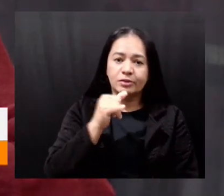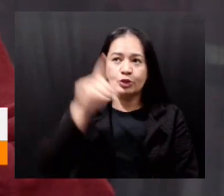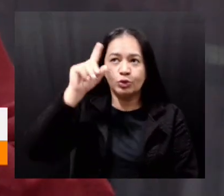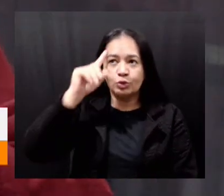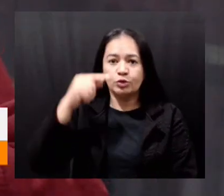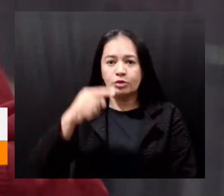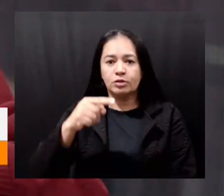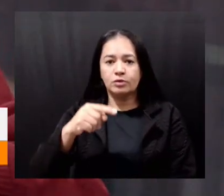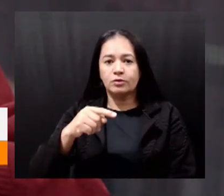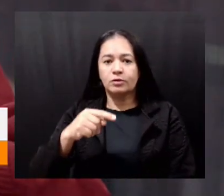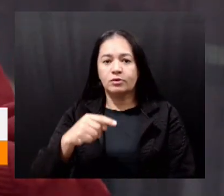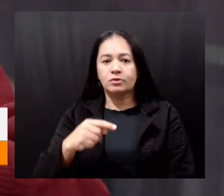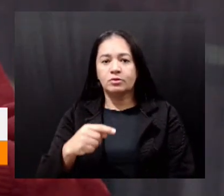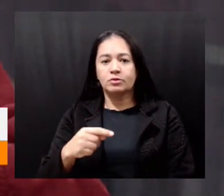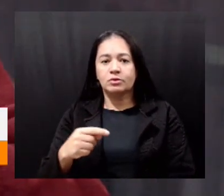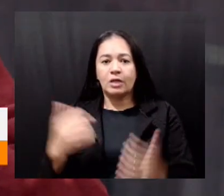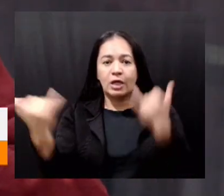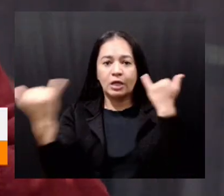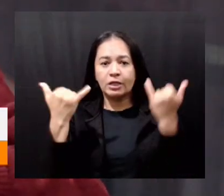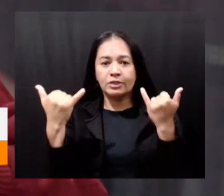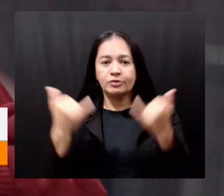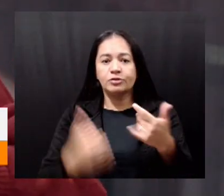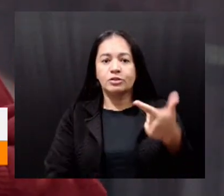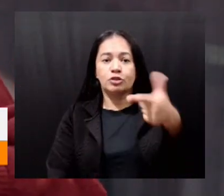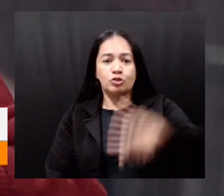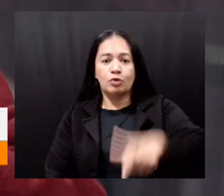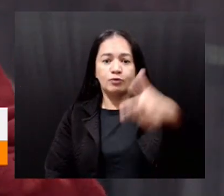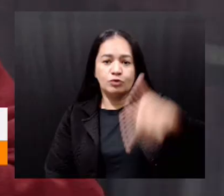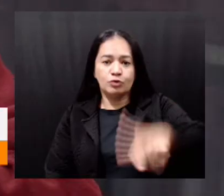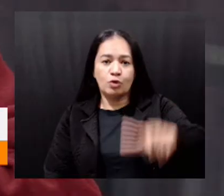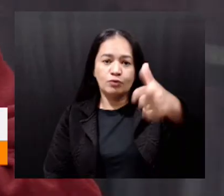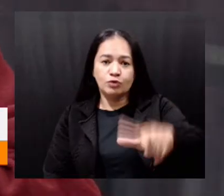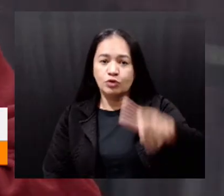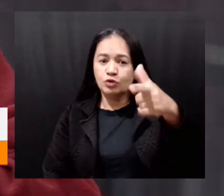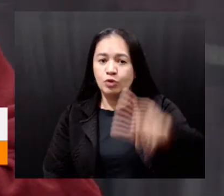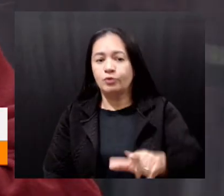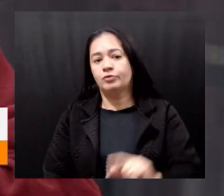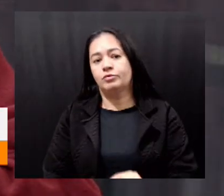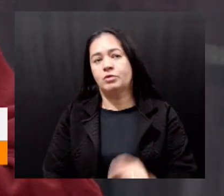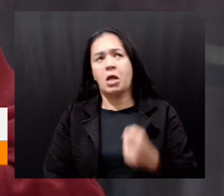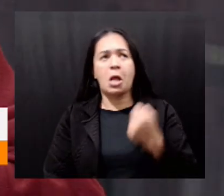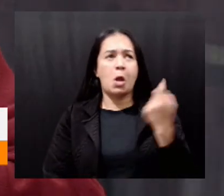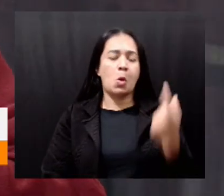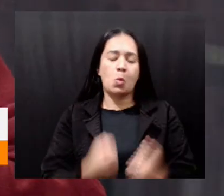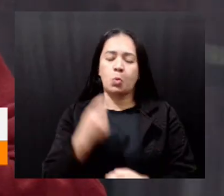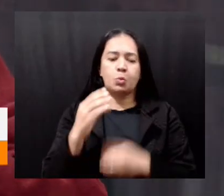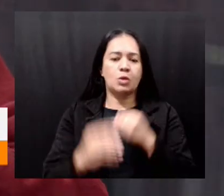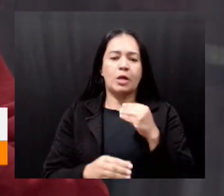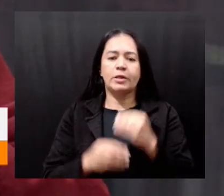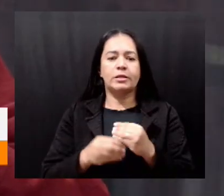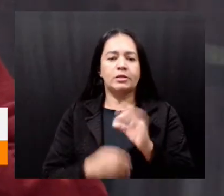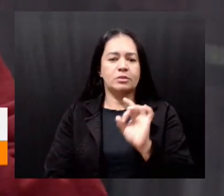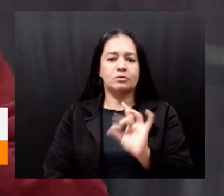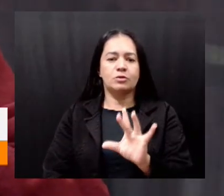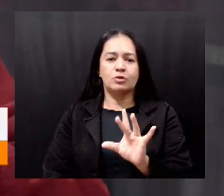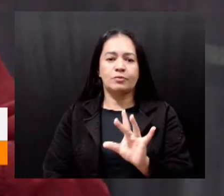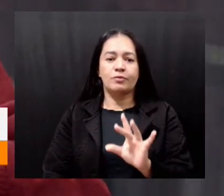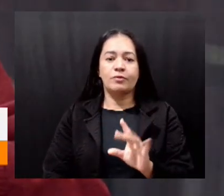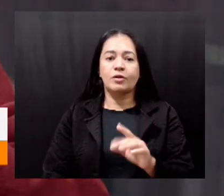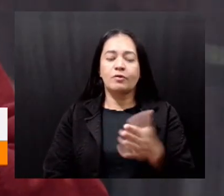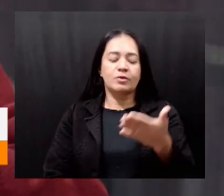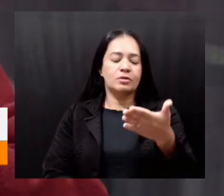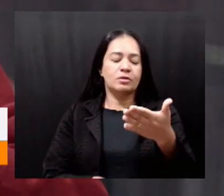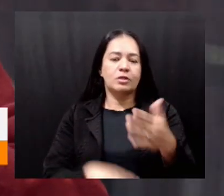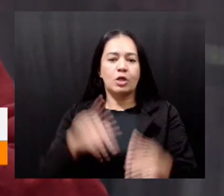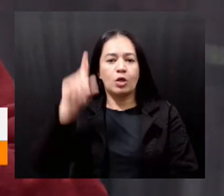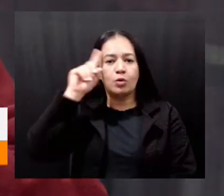normalmente as notícias elas se repetem, né? Elas têm poucos acréscimos, né? Então, em vez de você ficar ao longo do dia, várias vezes ao